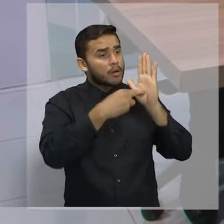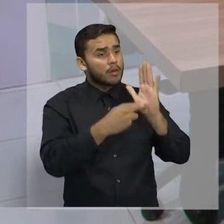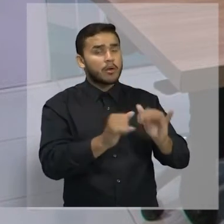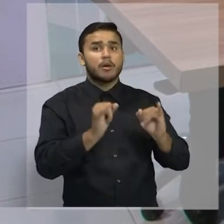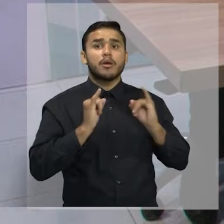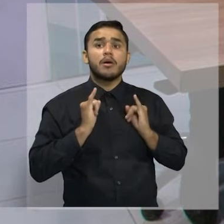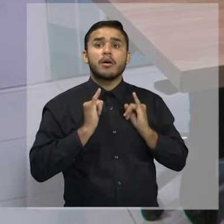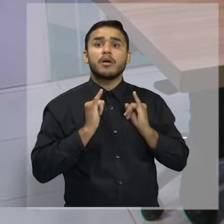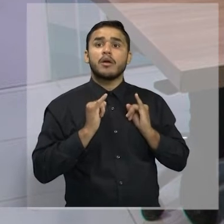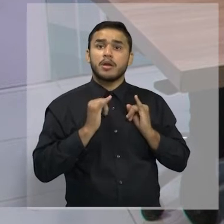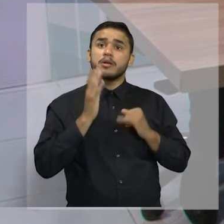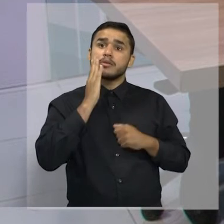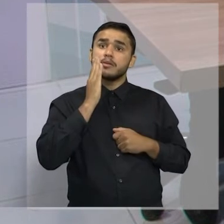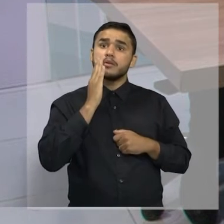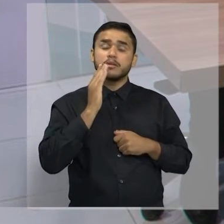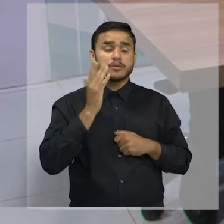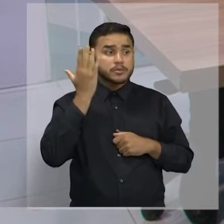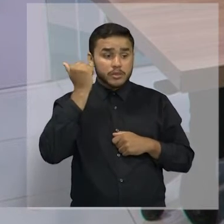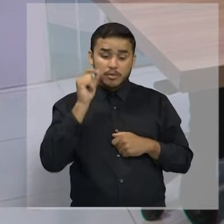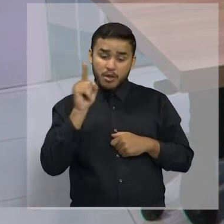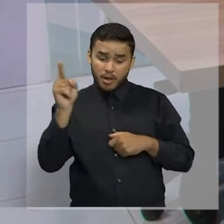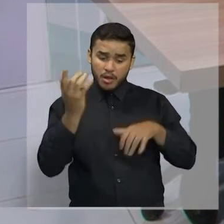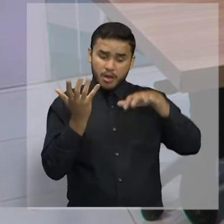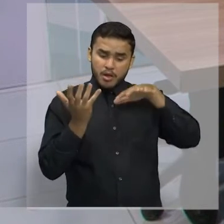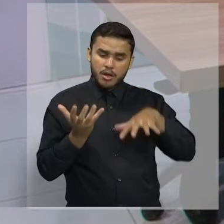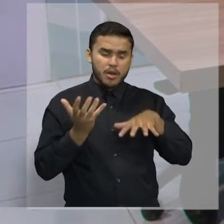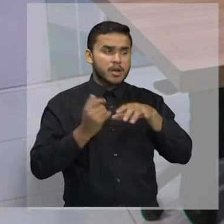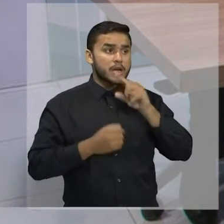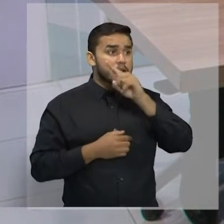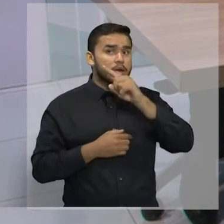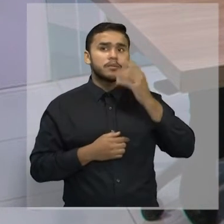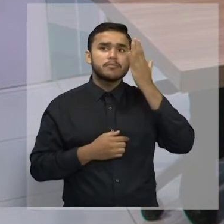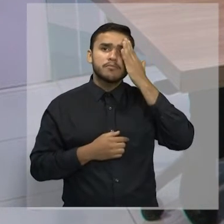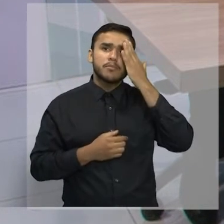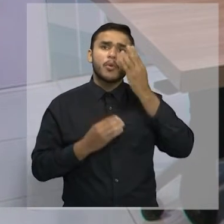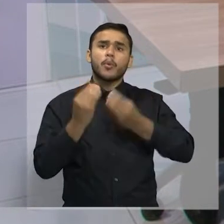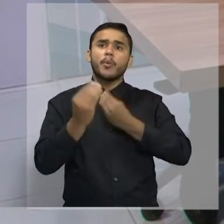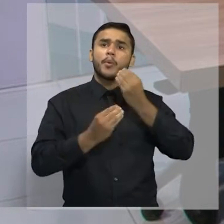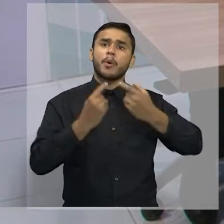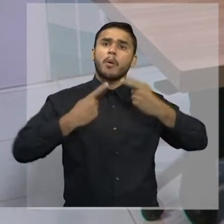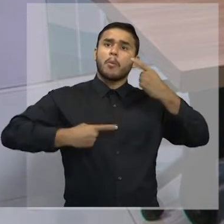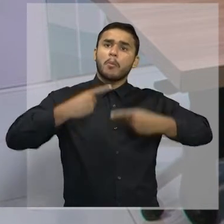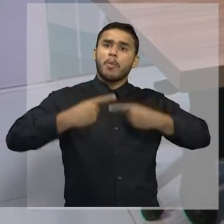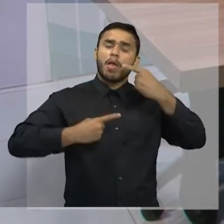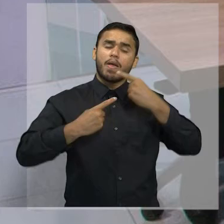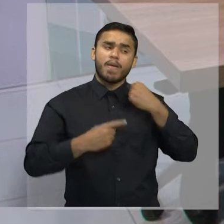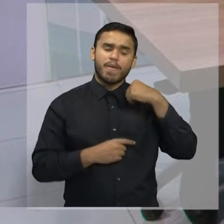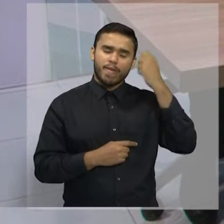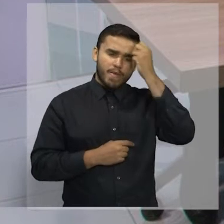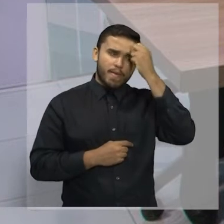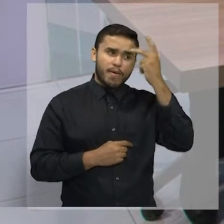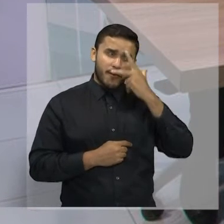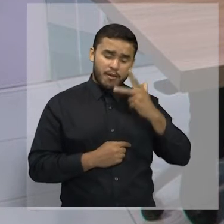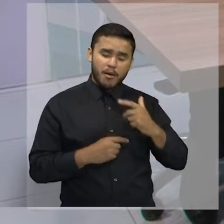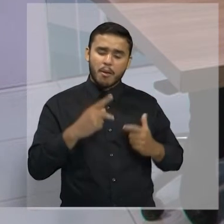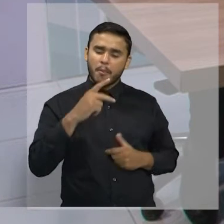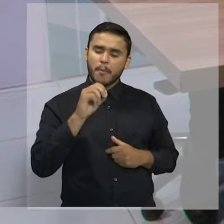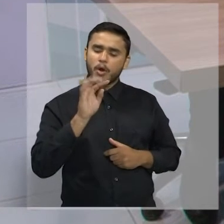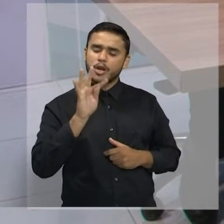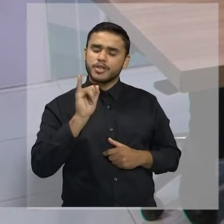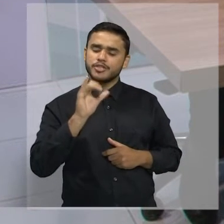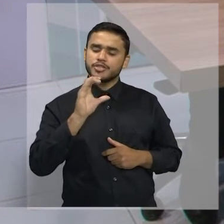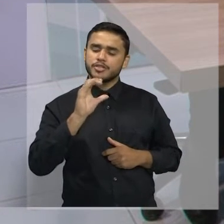porque há um setor expressivo dentro da Câmara Federal que, por questões politiqueiras, posso chamar